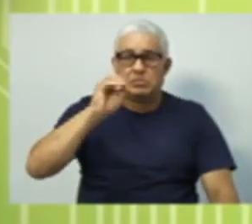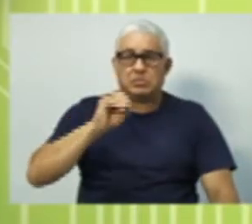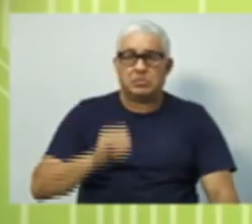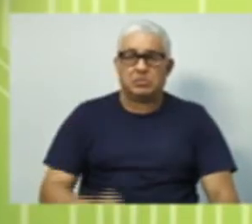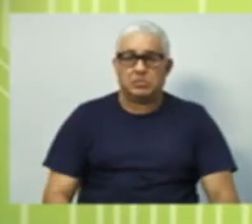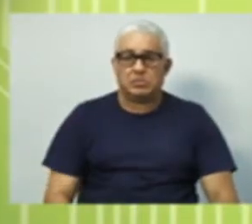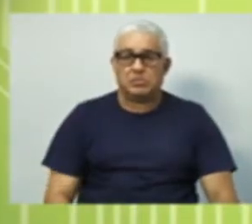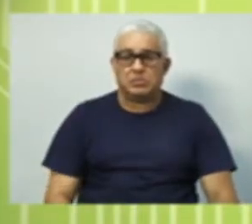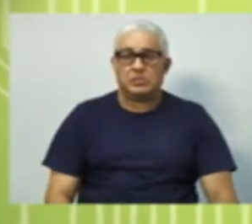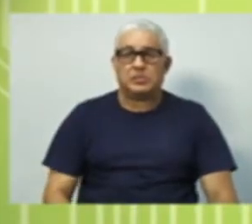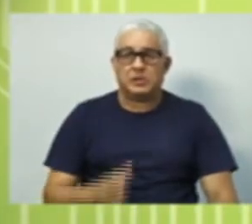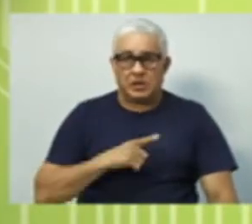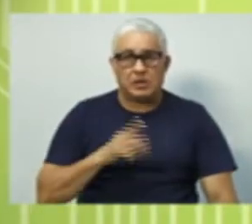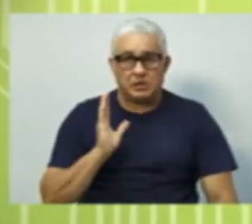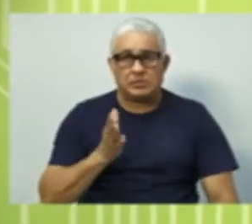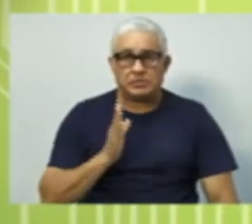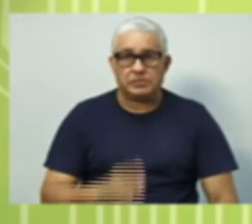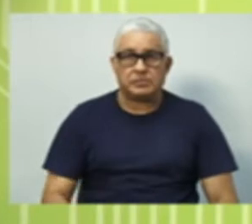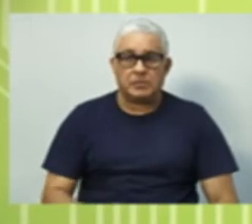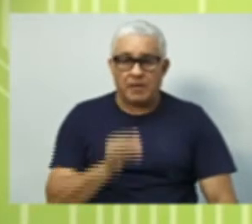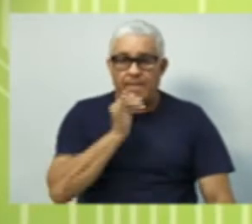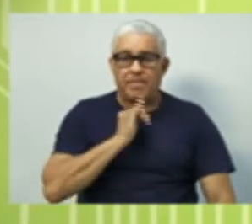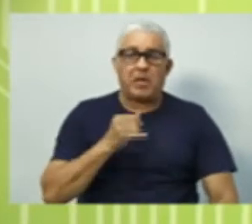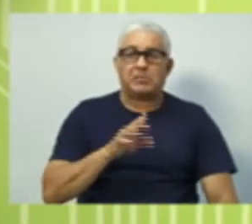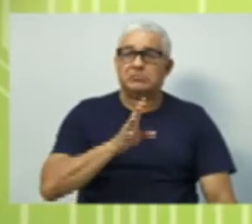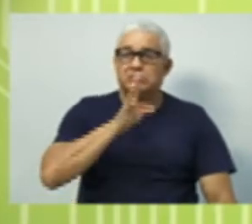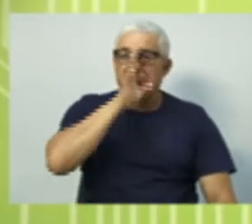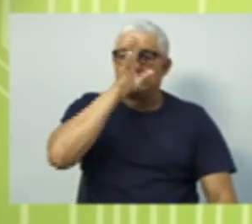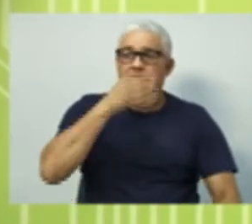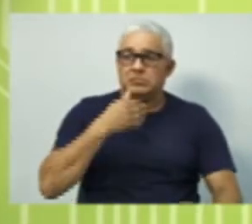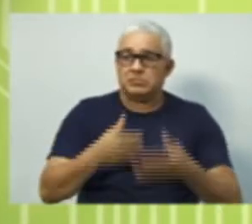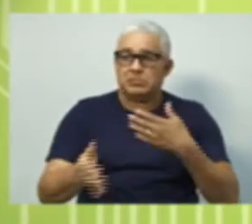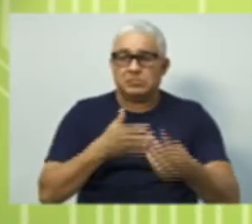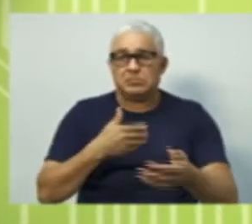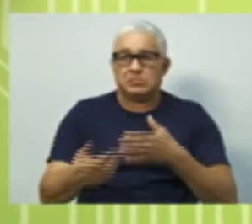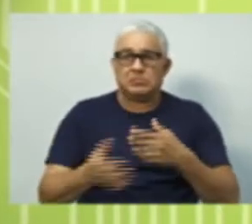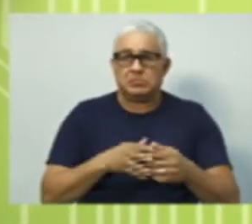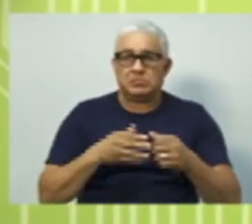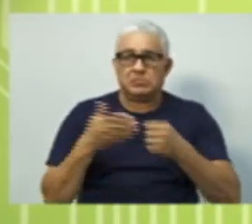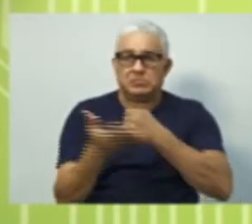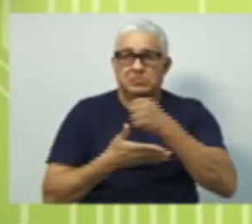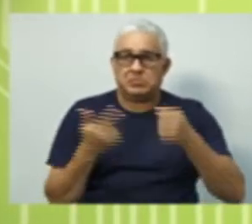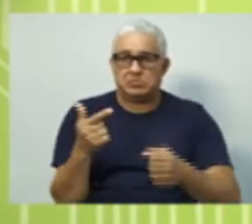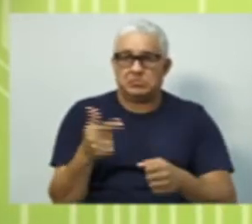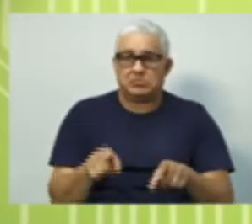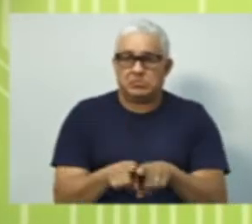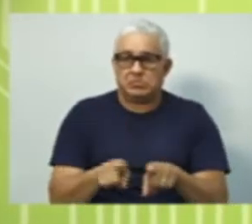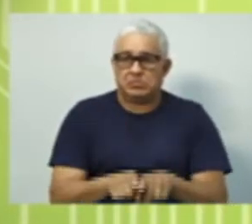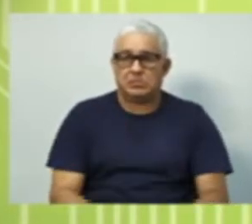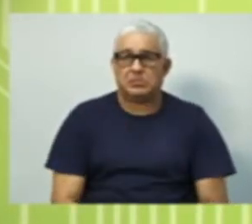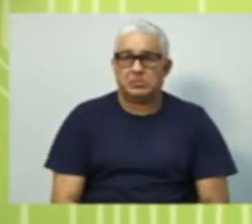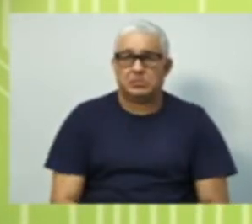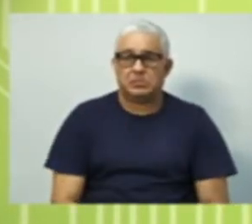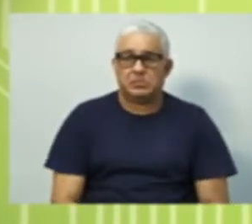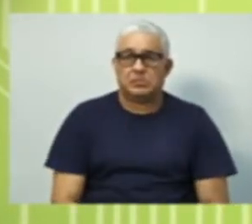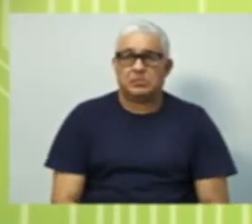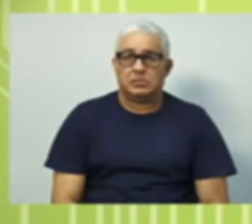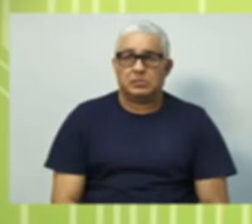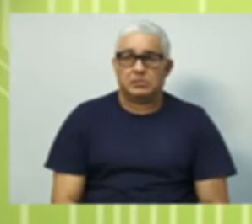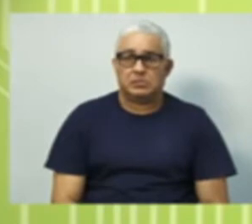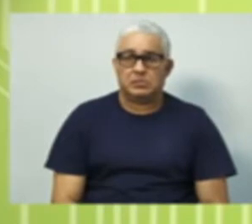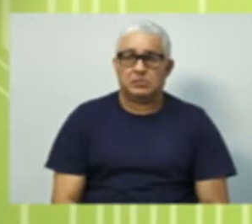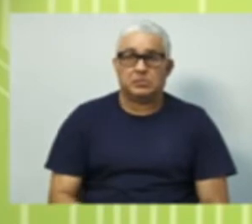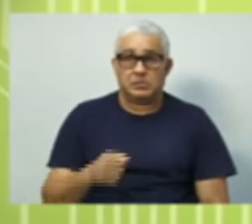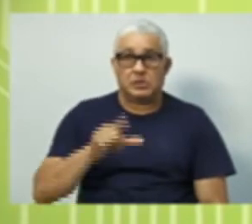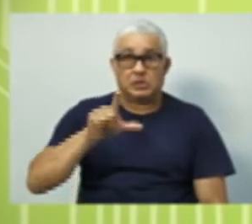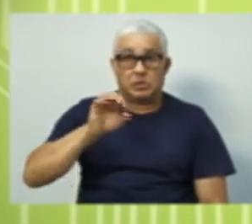comporta. Mas eu fiz as contas, dá R$500 dá para pagar o carro tranquilo. Por que eu não estou conseguindo pagar? Meu salário tem que aumentar. Não. Você